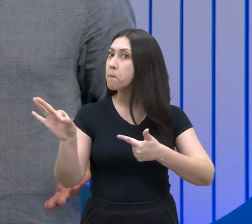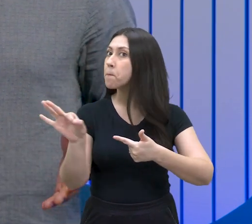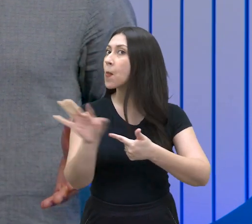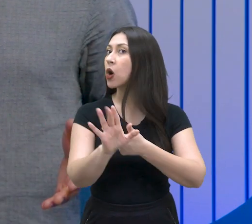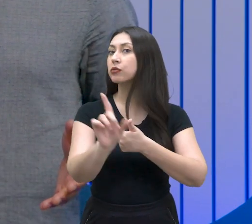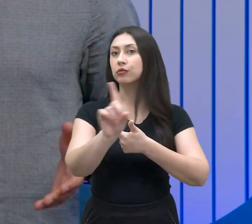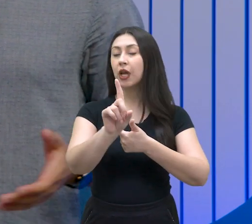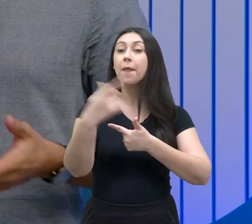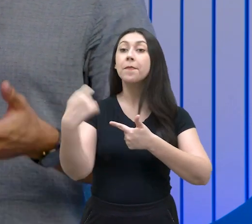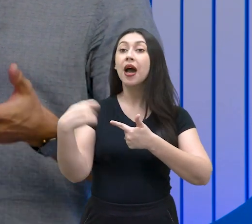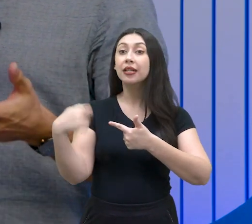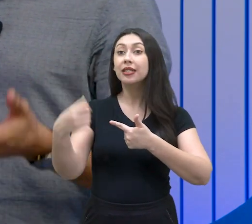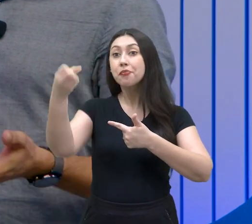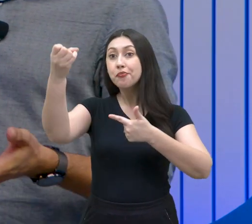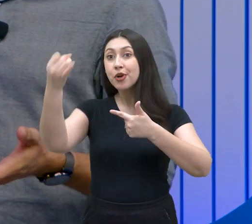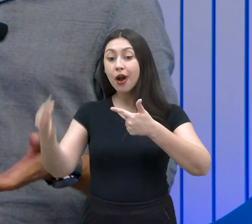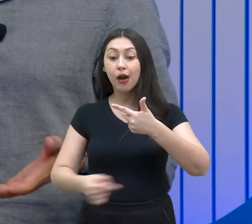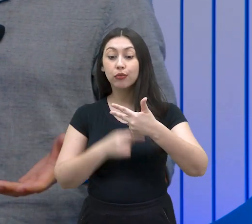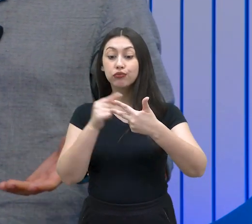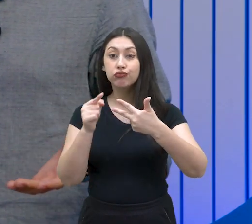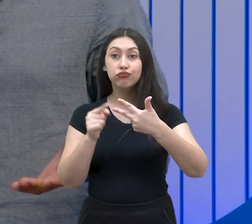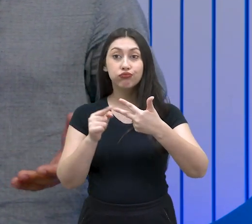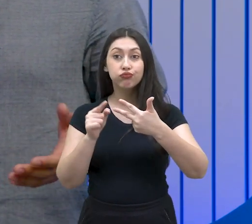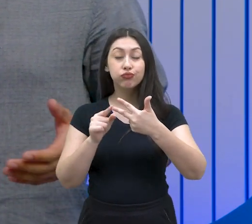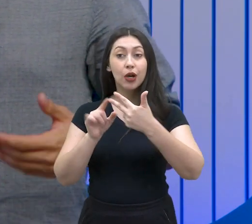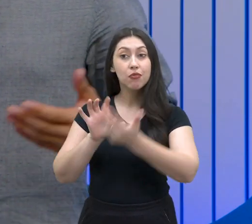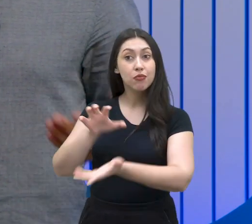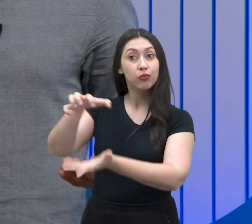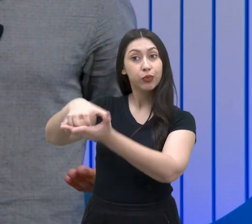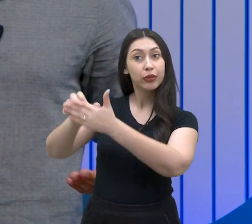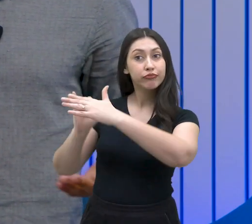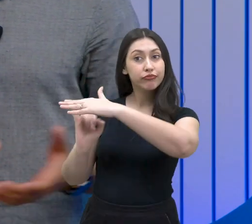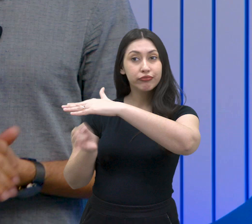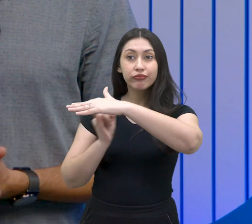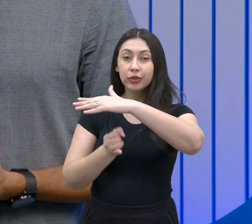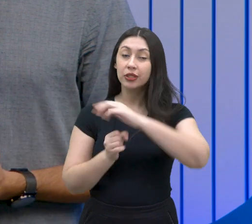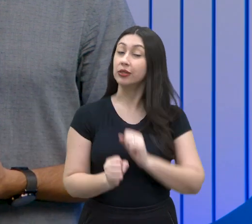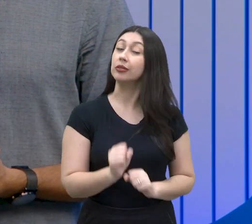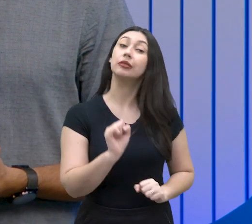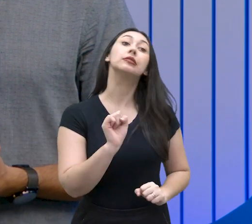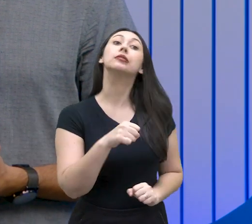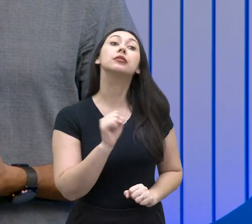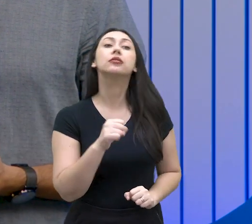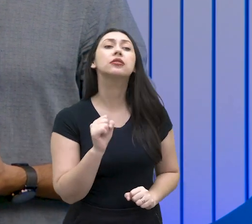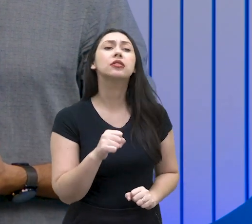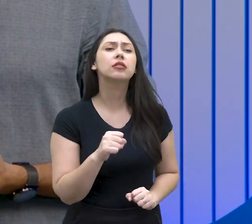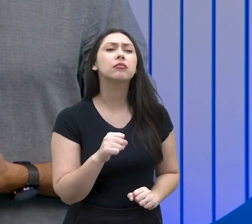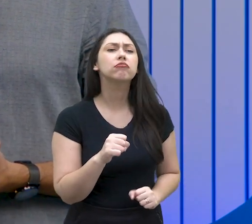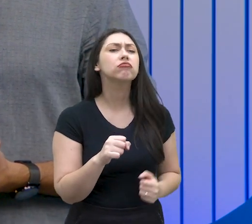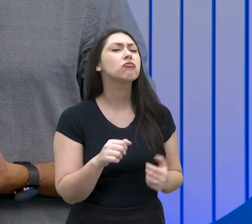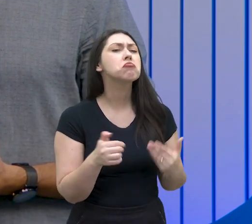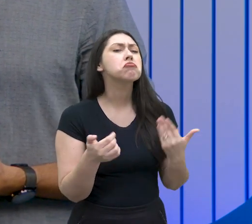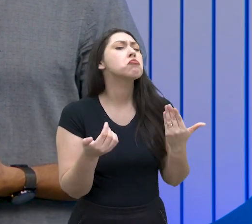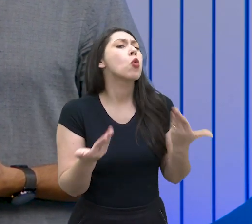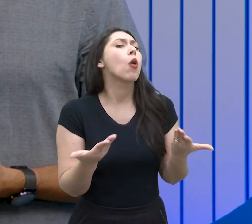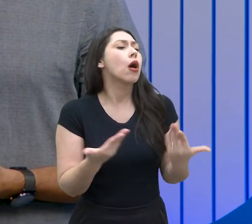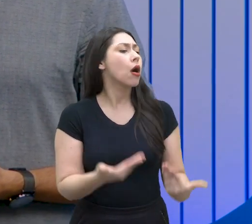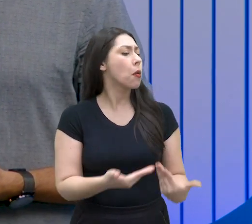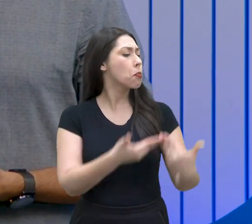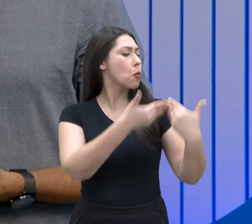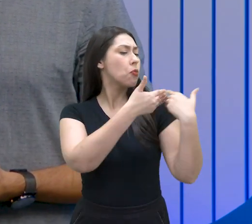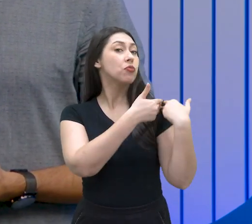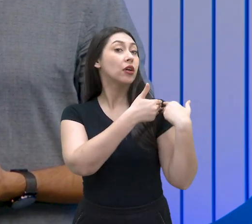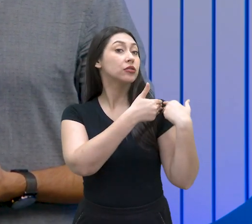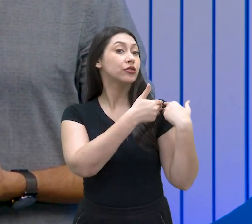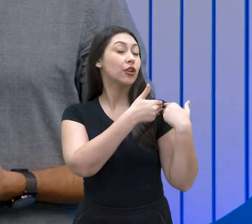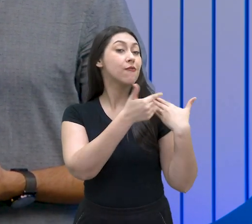terminar esse programa sem falar da política enquanto instituição. Exatamente, Matheus. Quais são as responsabilidades